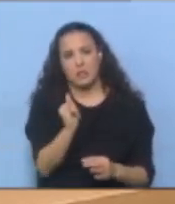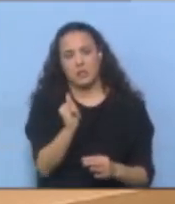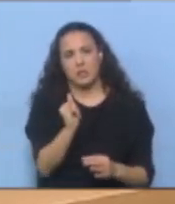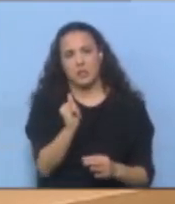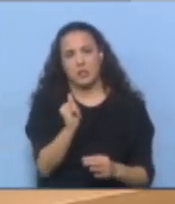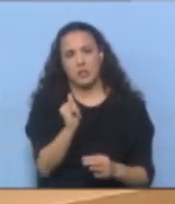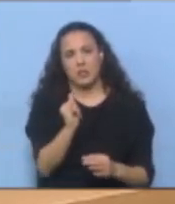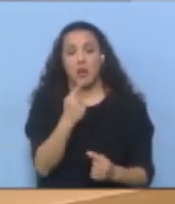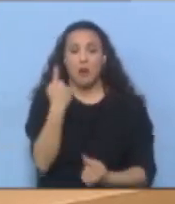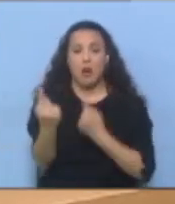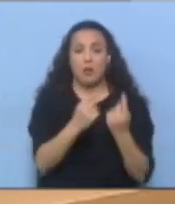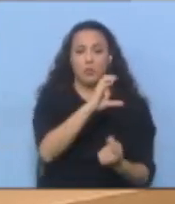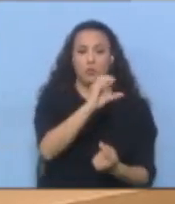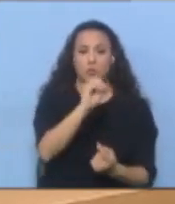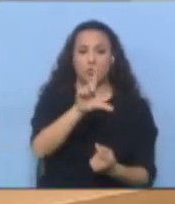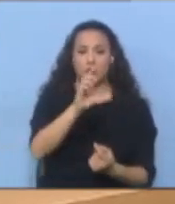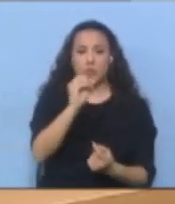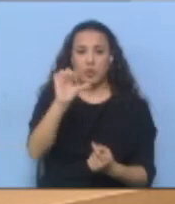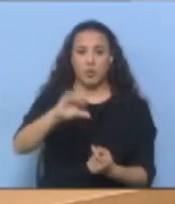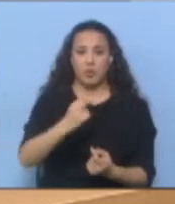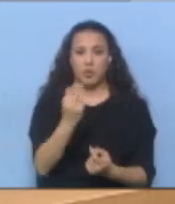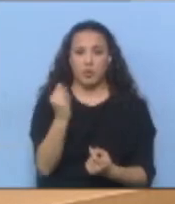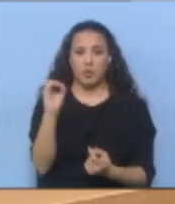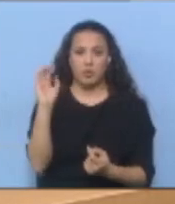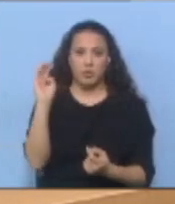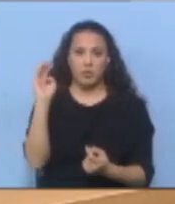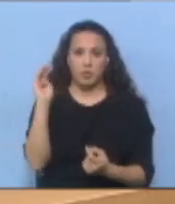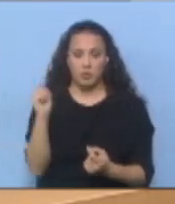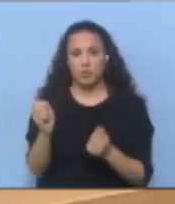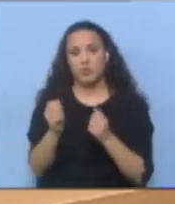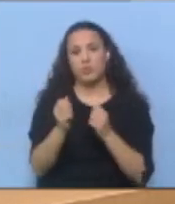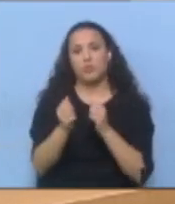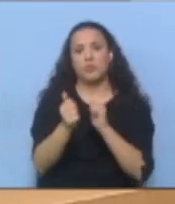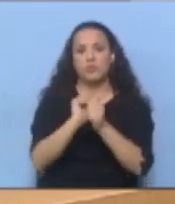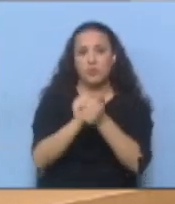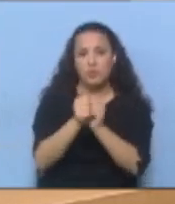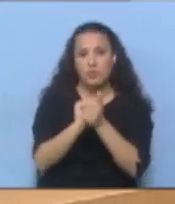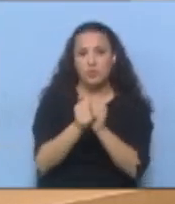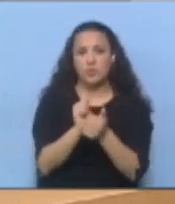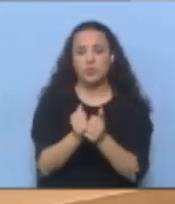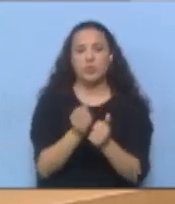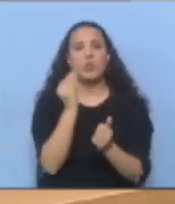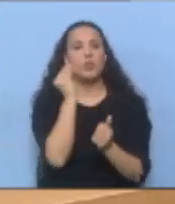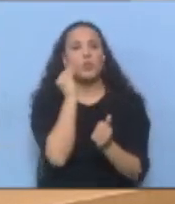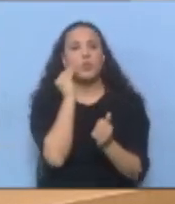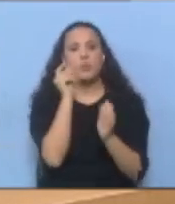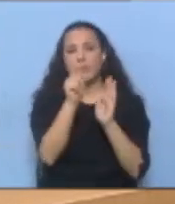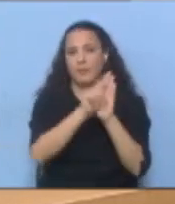uns colóquios de reflexão entre desporto, humanismo e tecnologia, e também a dimensão da ética,